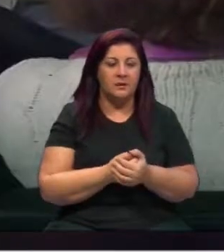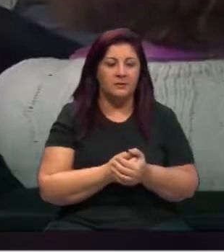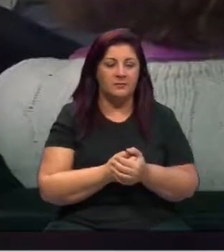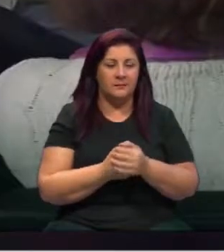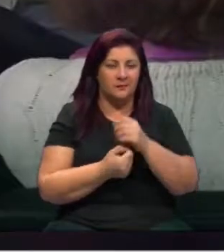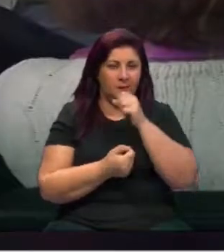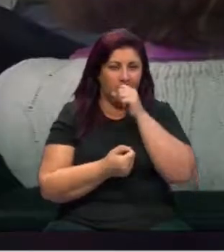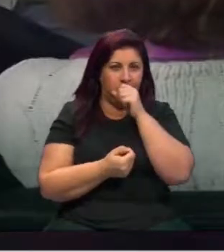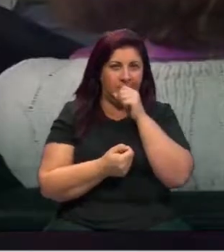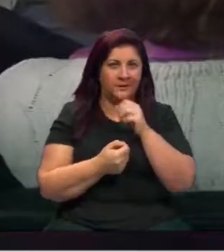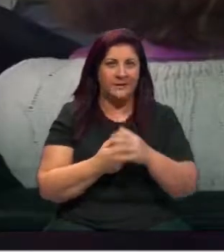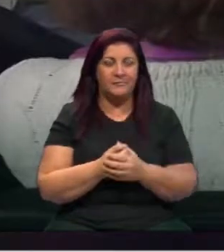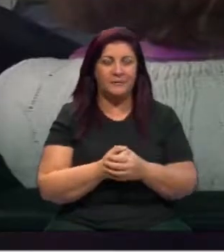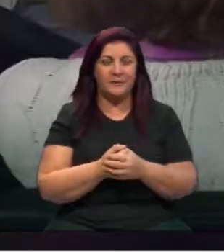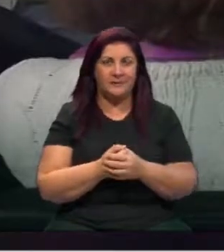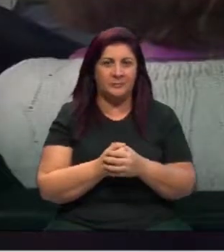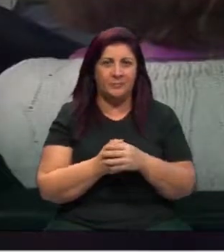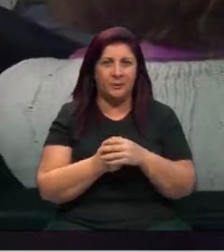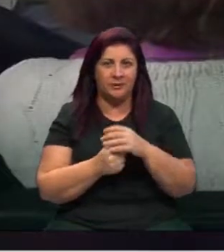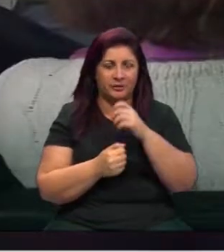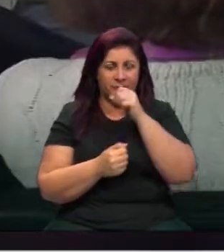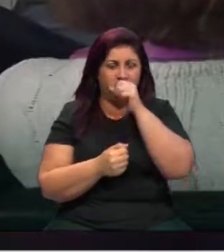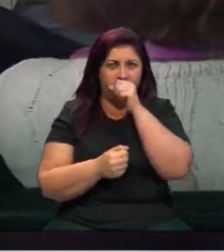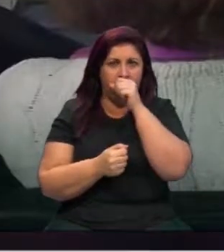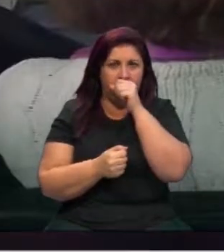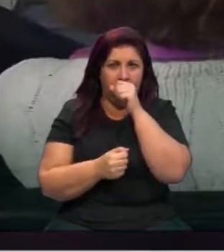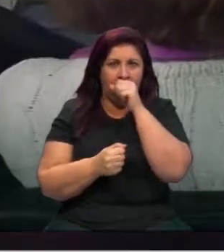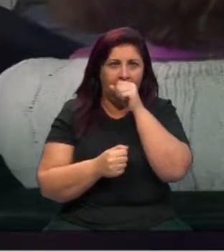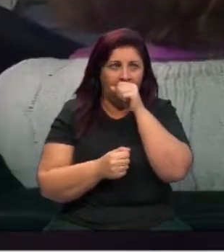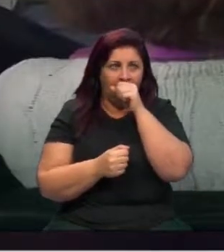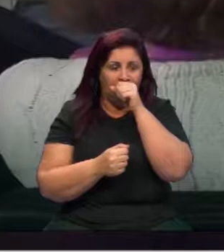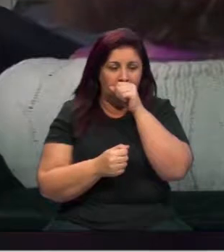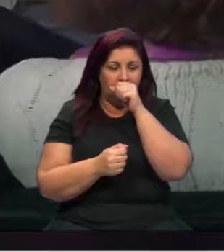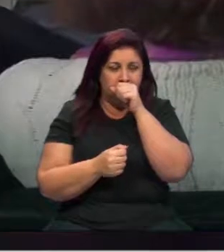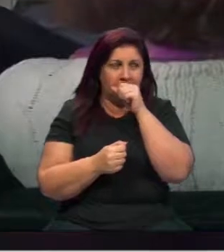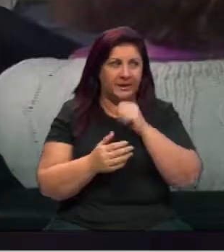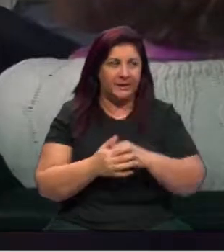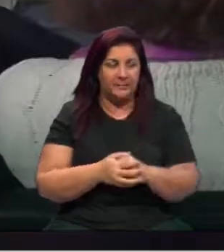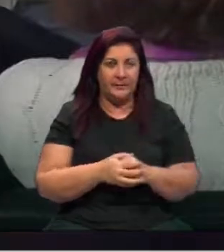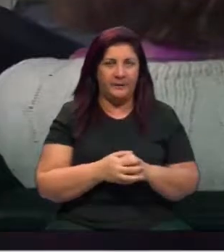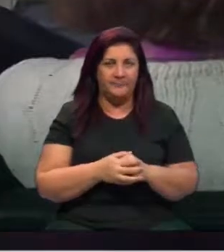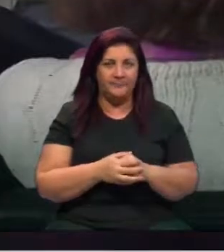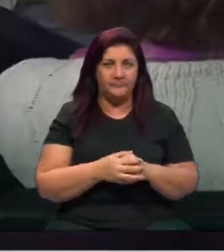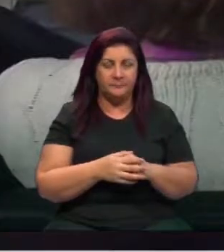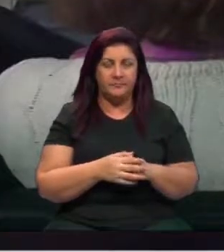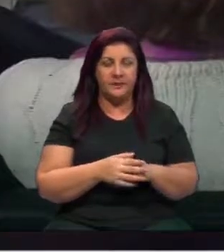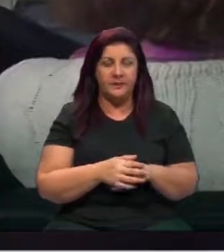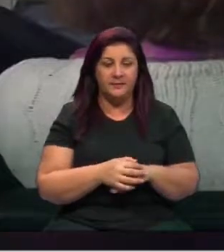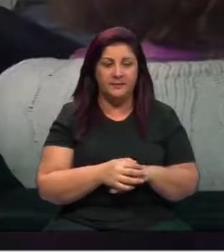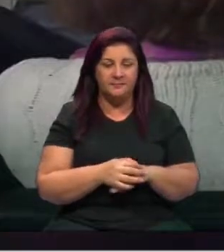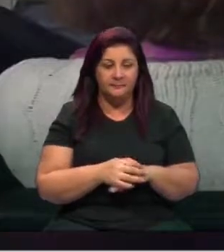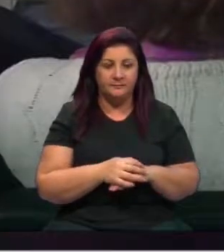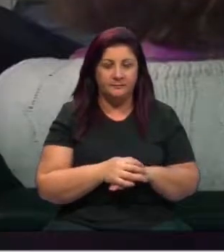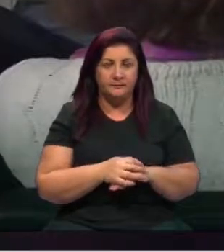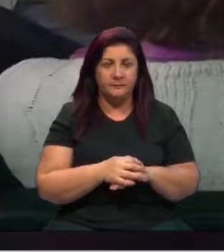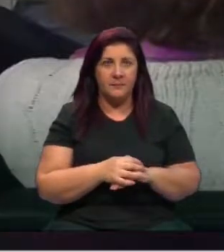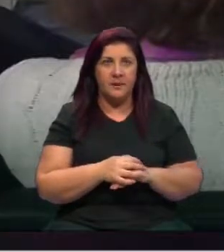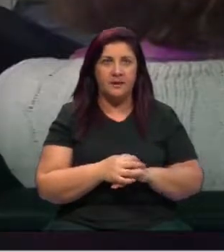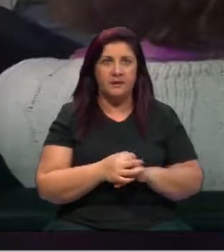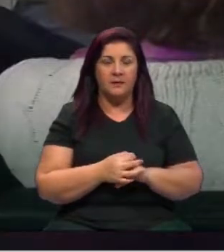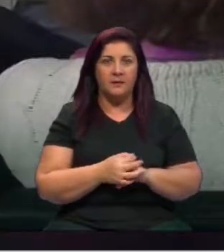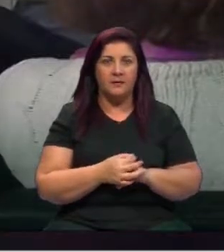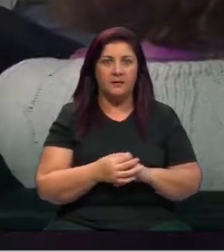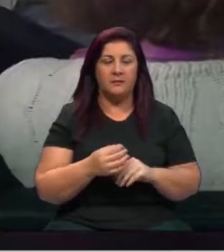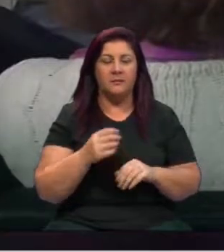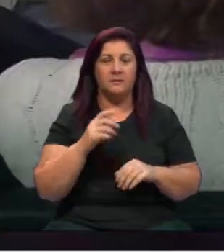Eu estava junto. Olha, agora que foi feito. Por isso que o povo da cidade aqui não pode perder a esperança. Que um dia